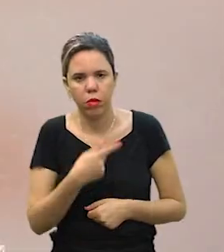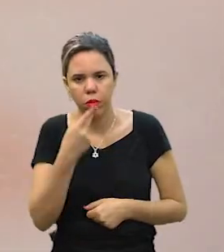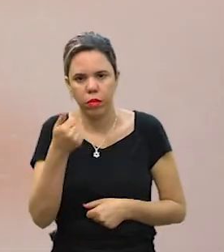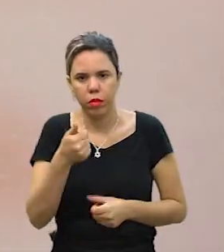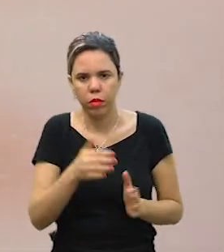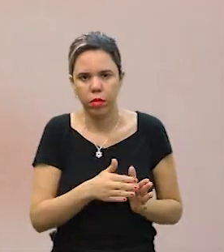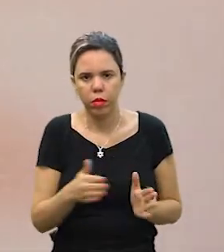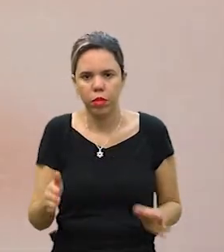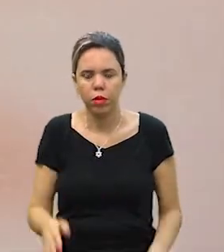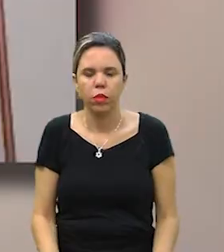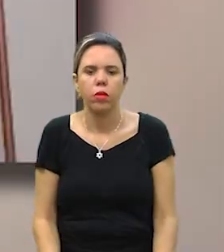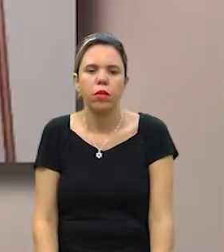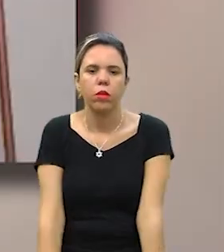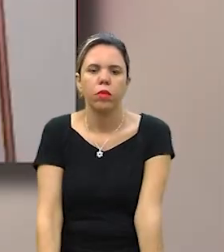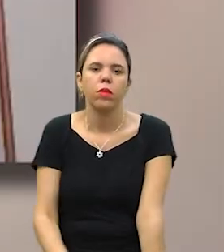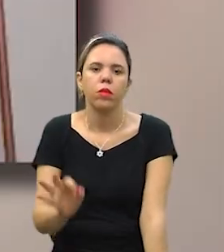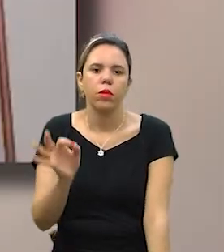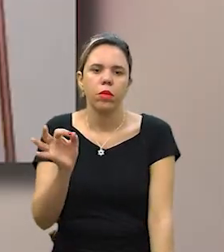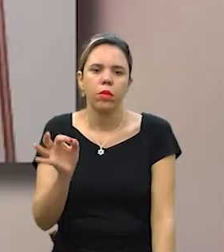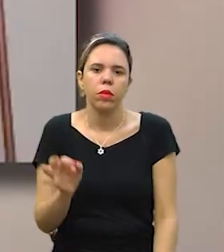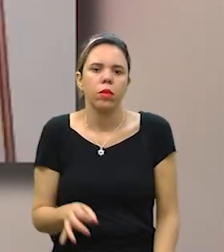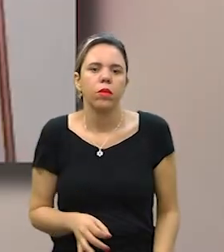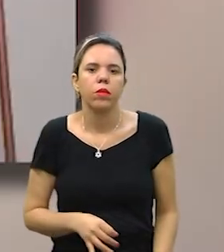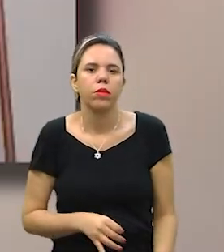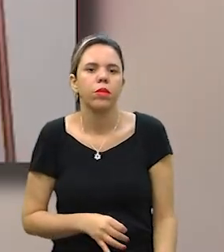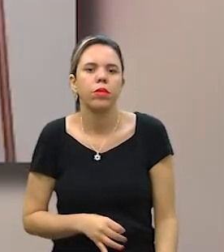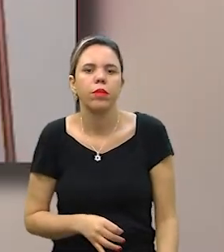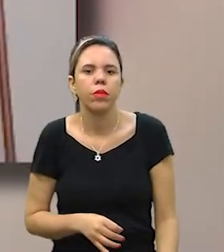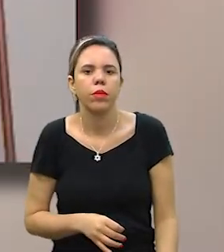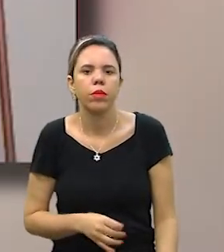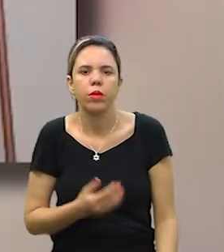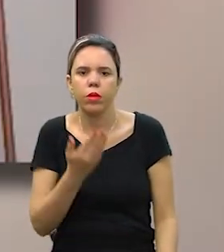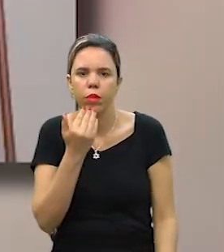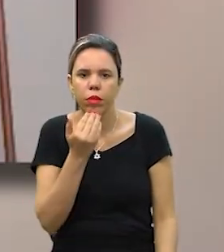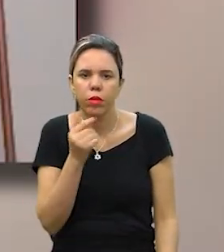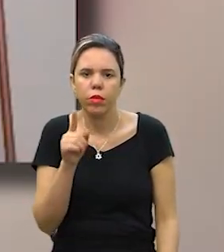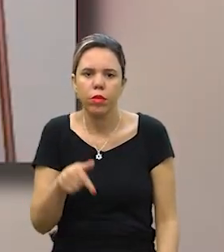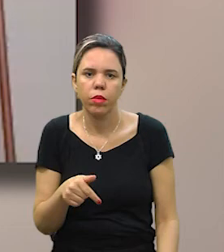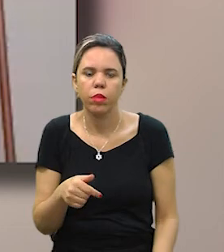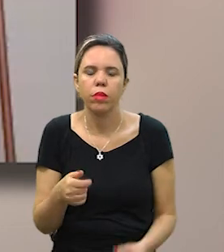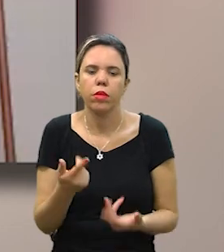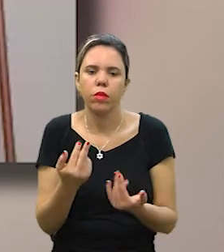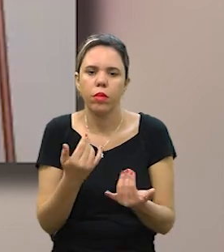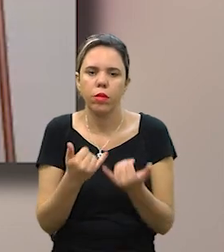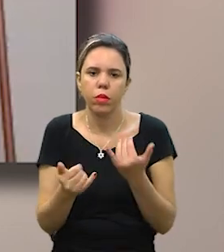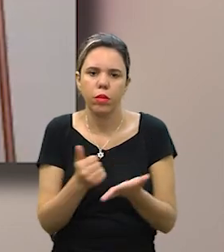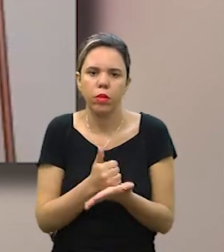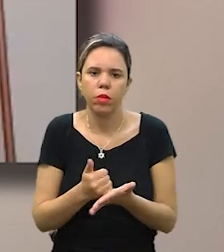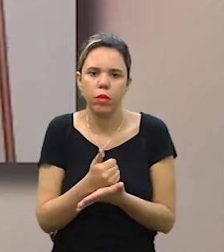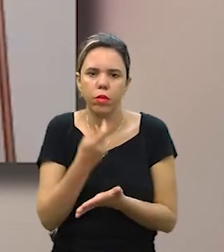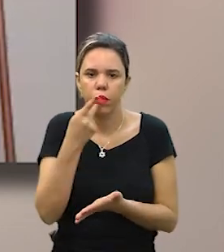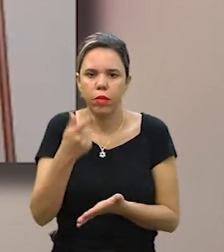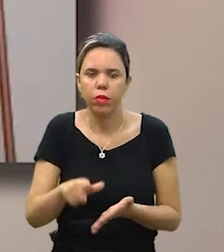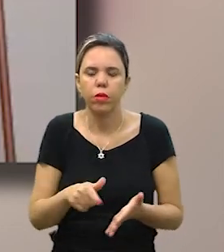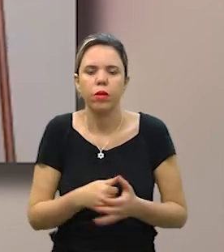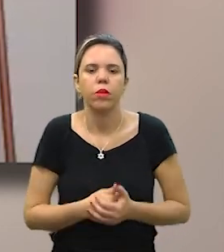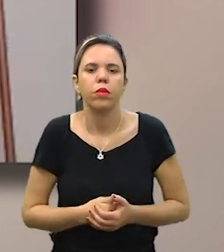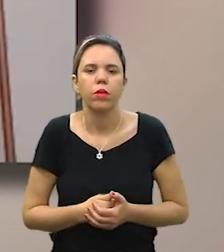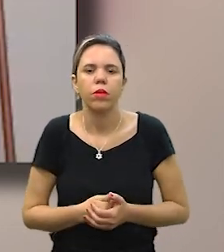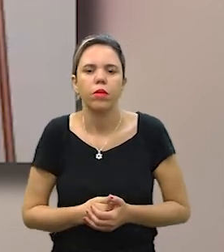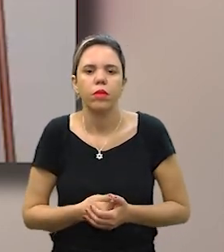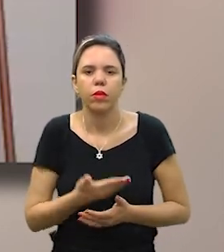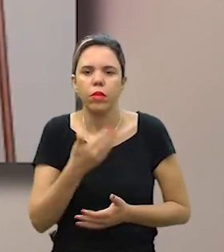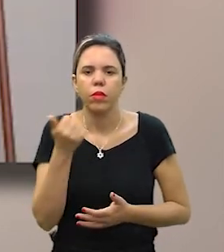gente citou no primeiro bloco. Exatamente, Viviane. O alimento é o remédio, mais uma vez eu falo isso.